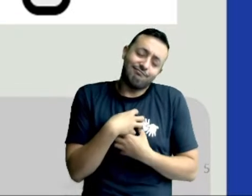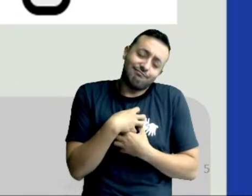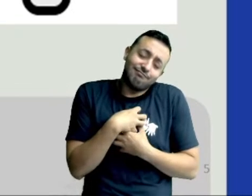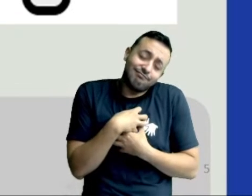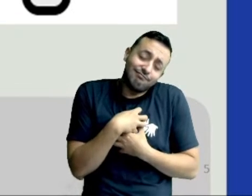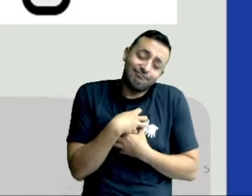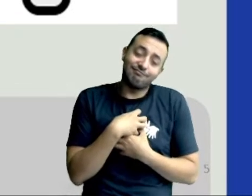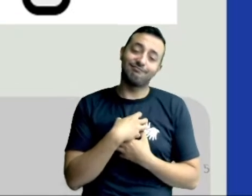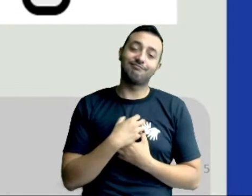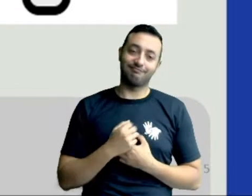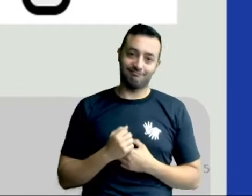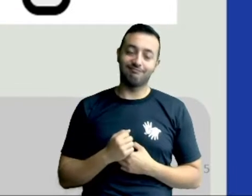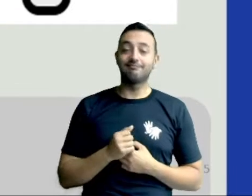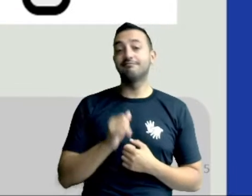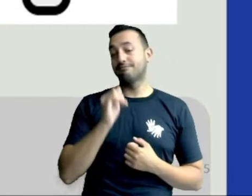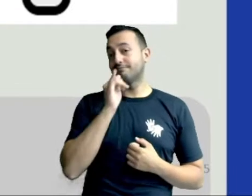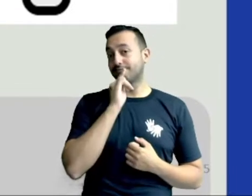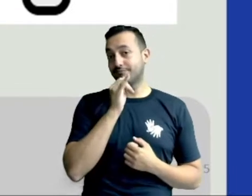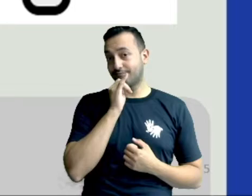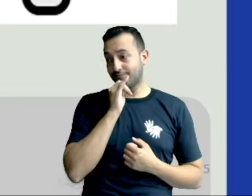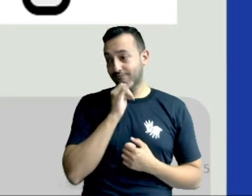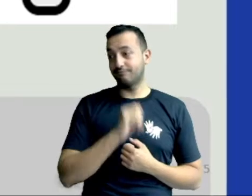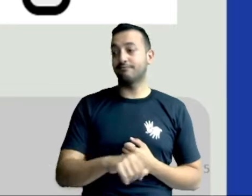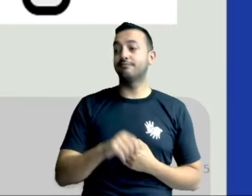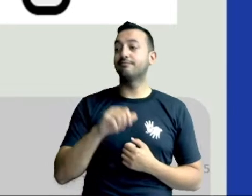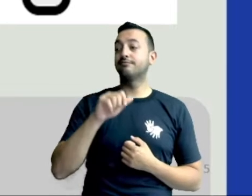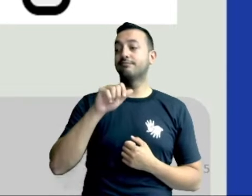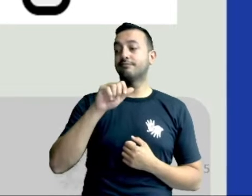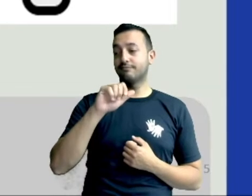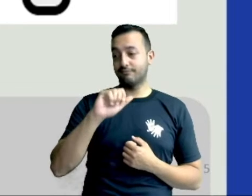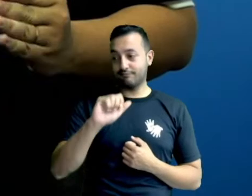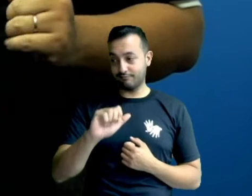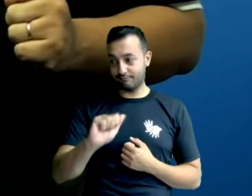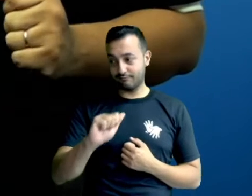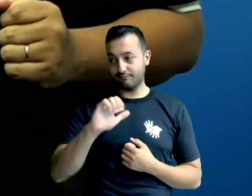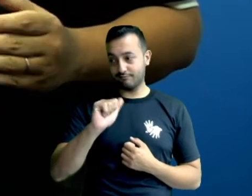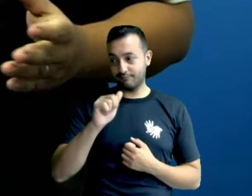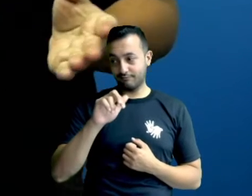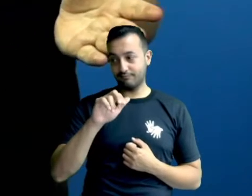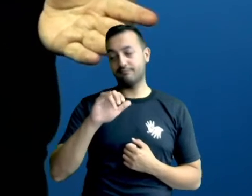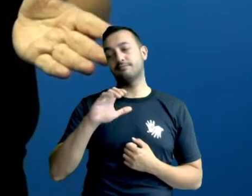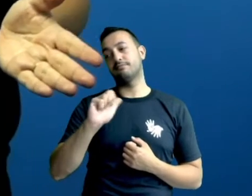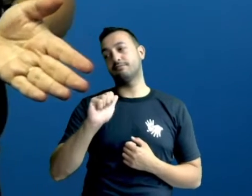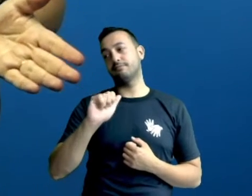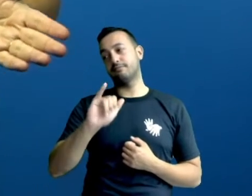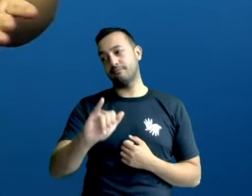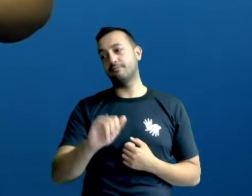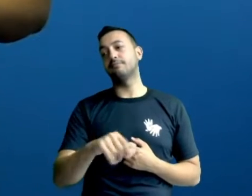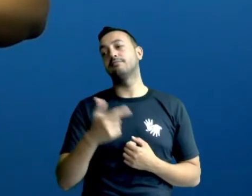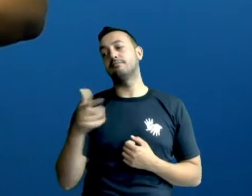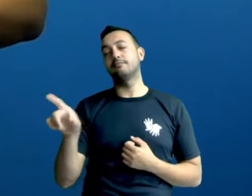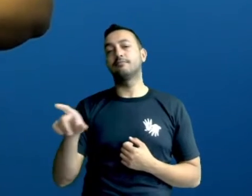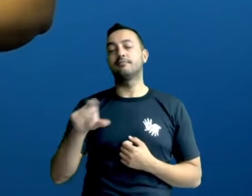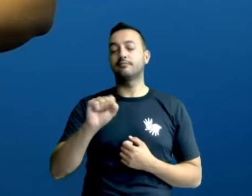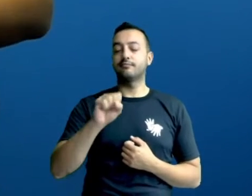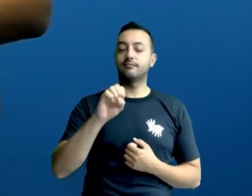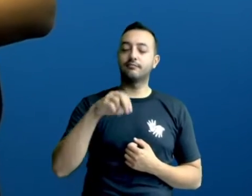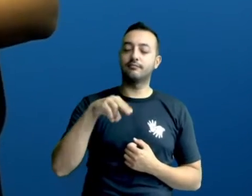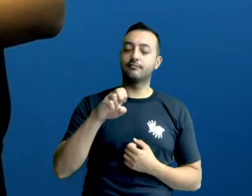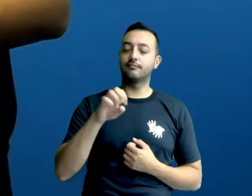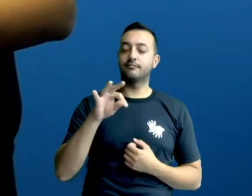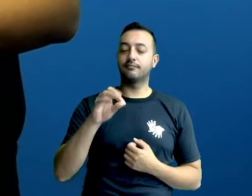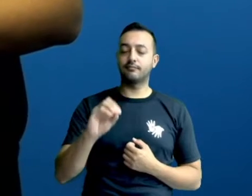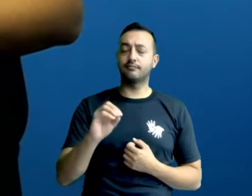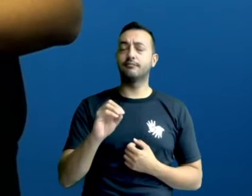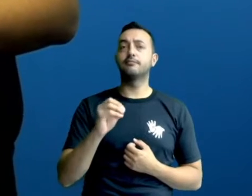subjetivo. Por exemplo, o acai e o soneto, tá bom? Professor, muito bom